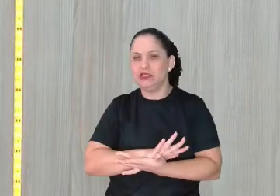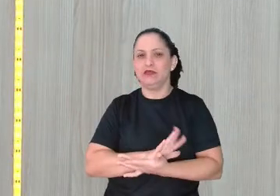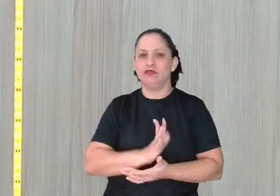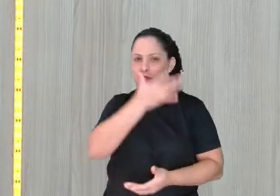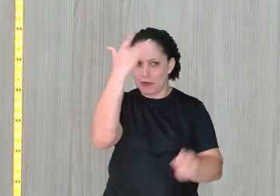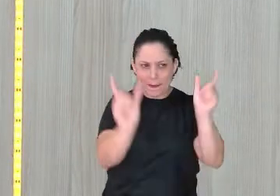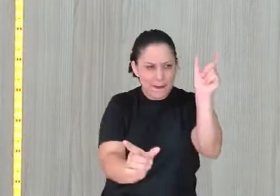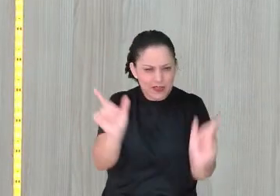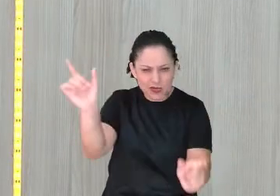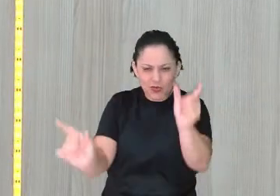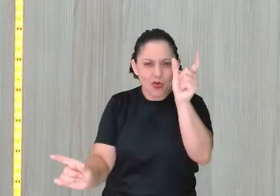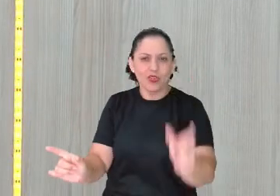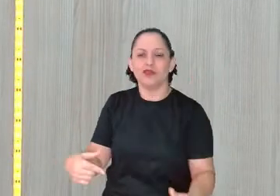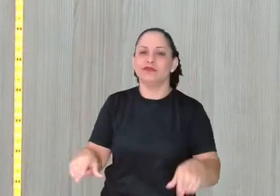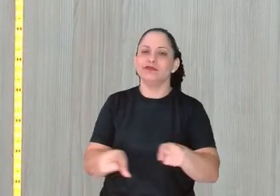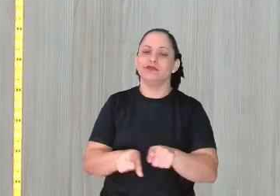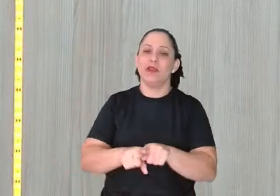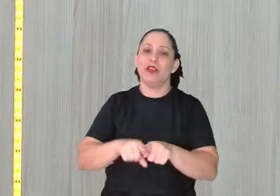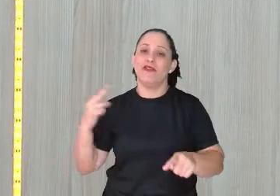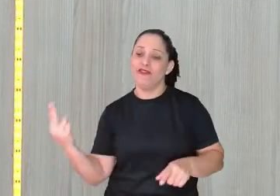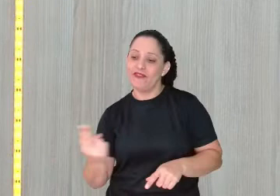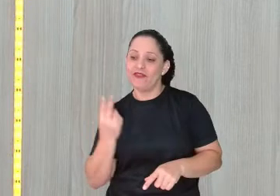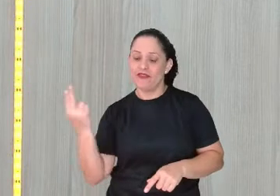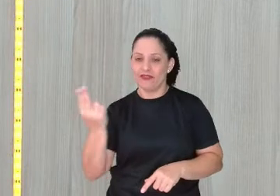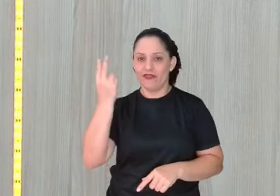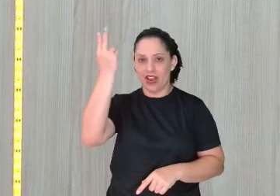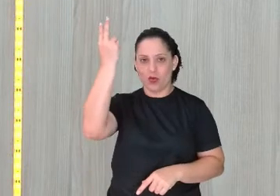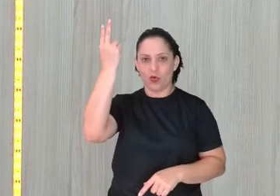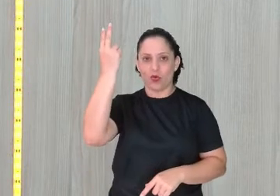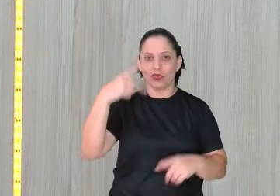outros, enfim, os nossos valores estão um